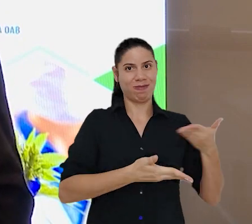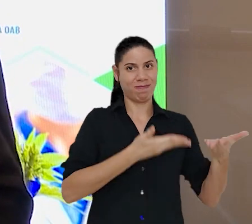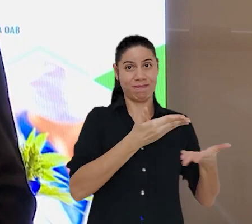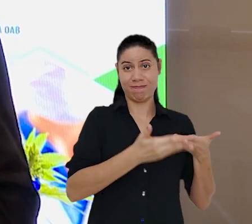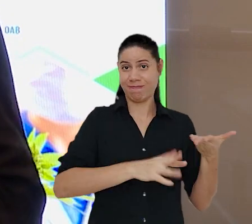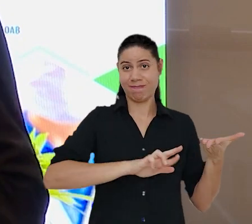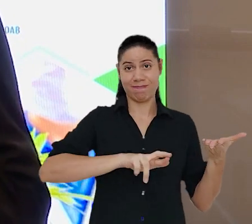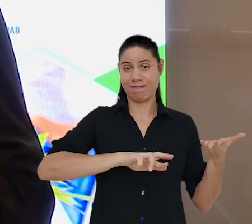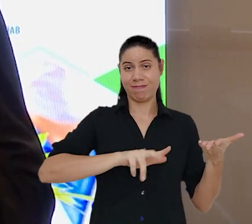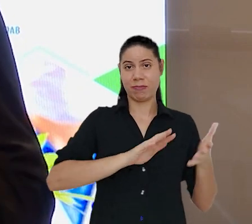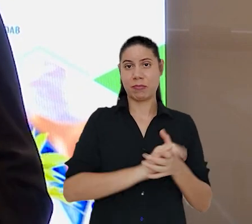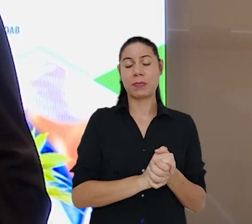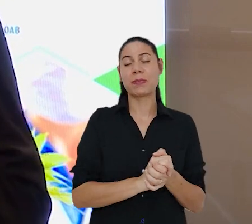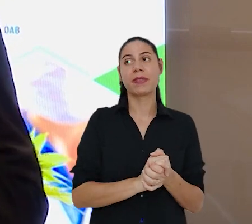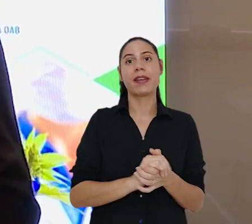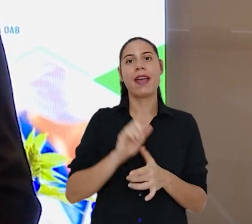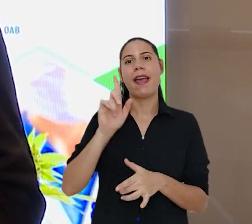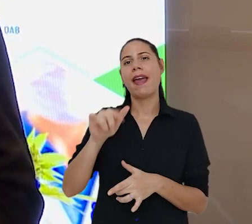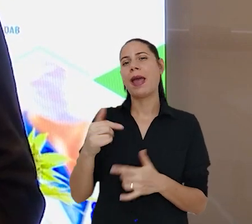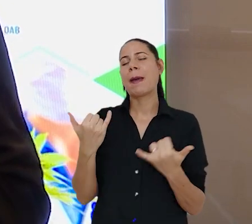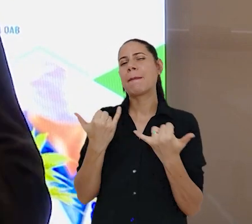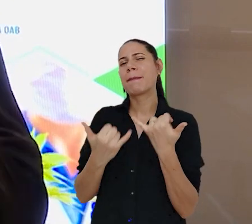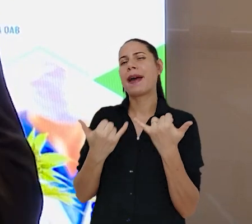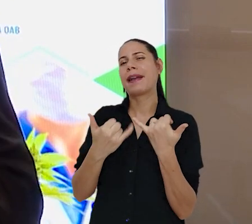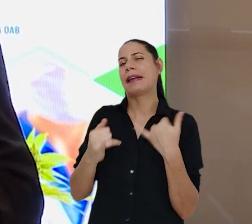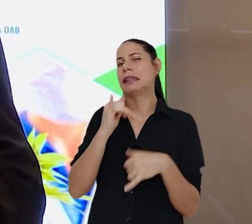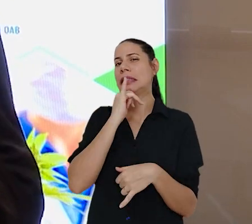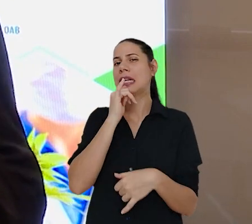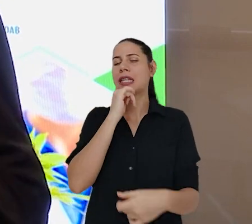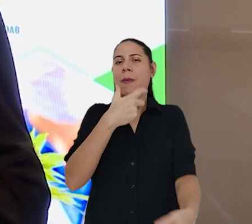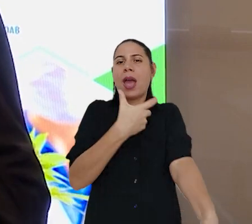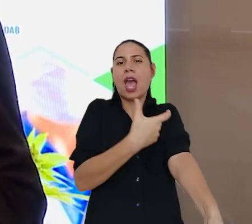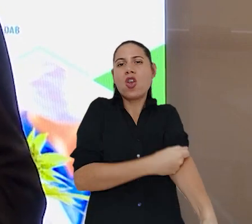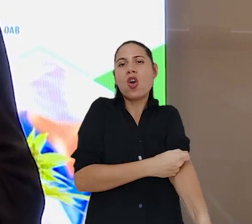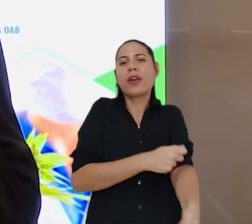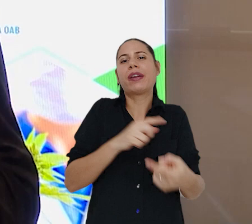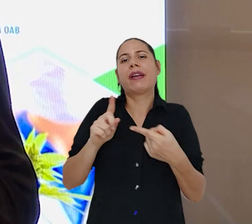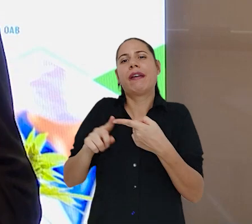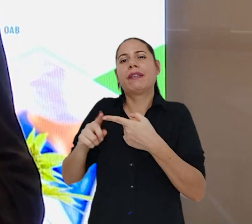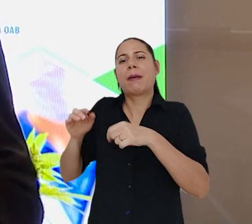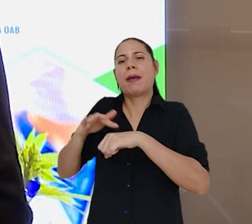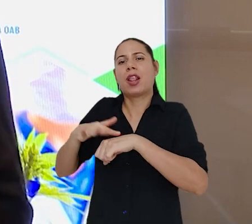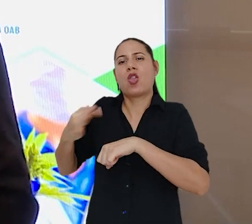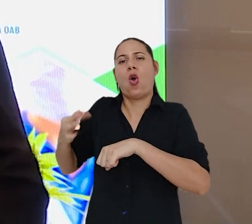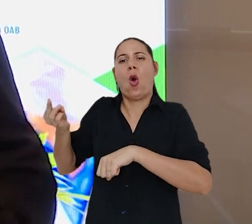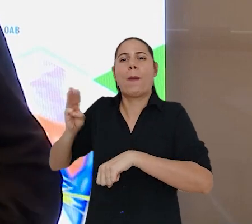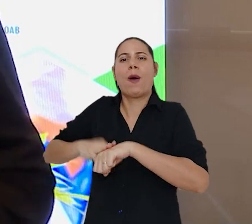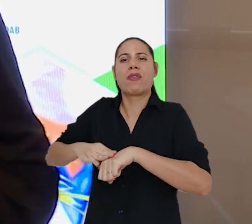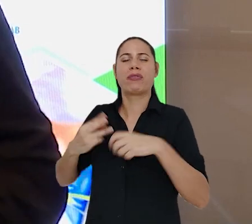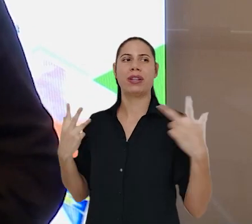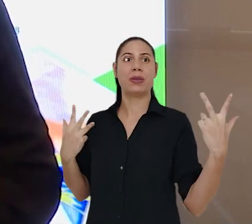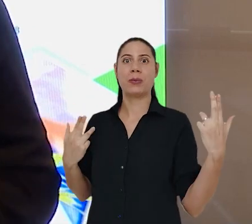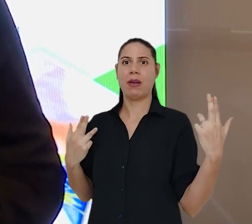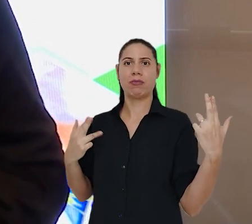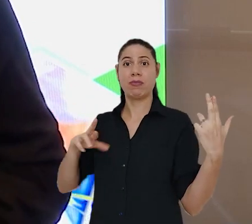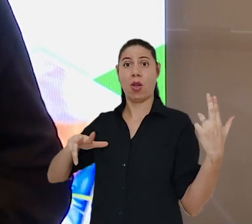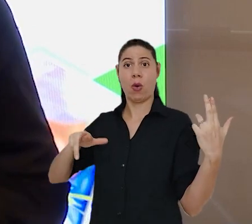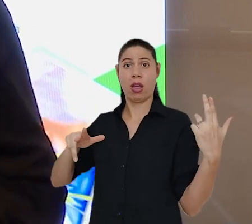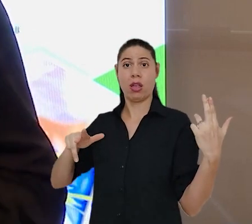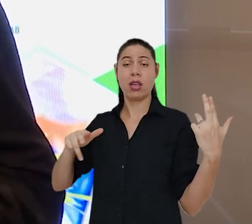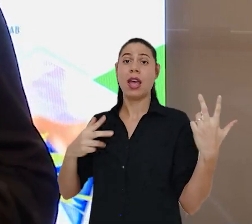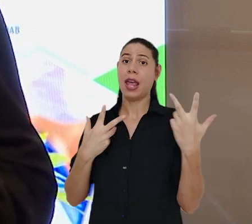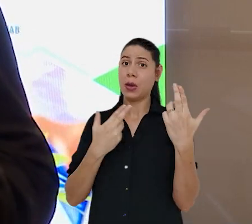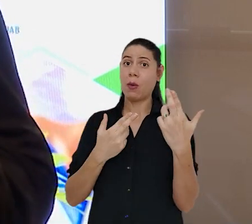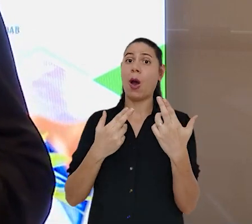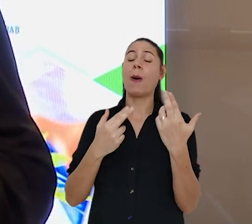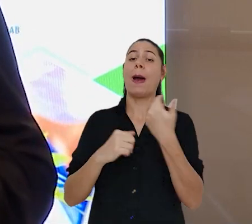medicinal, né? Seria como a gente falar que heroína e morfina são semelhantes. Ambas vêm da mesma planta, que é a